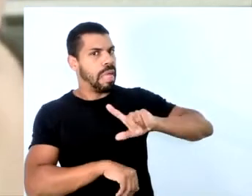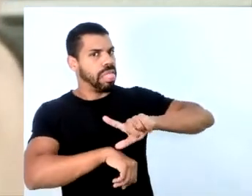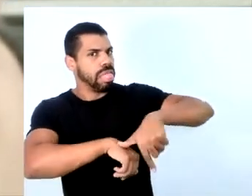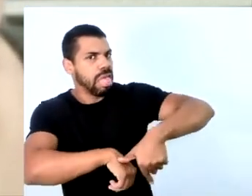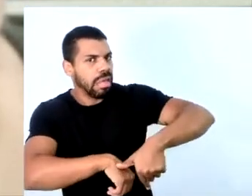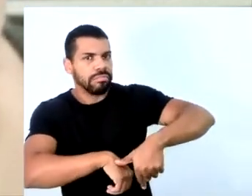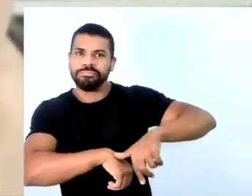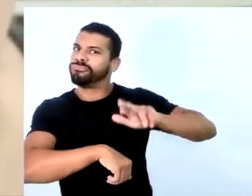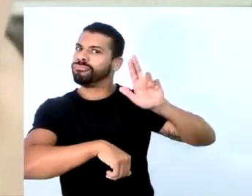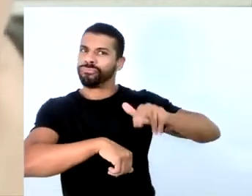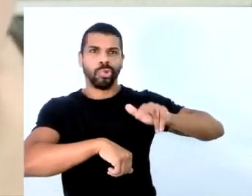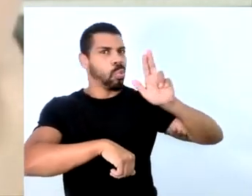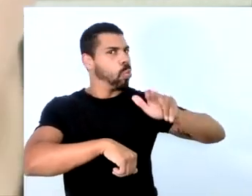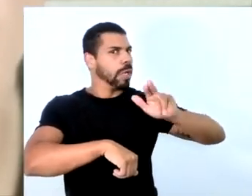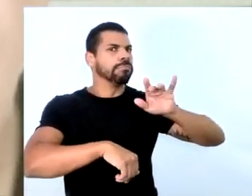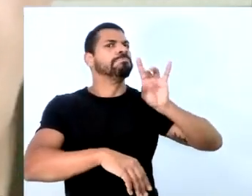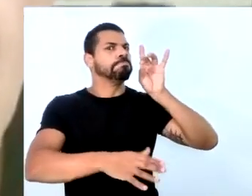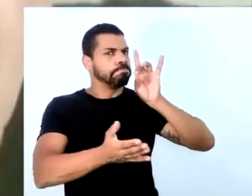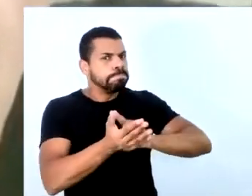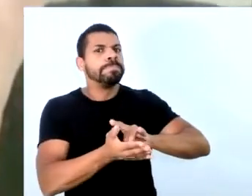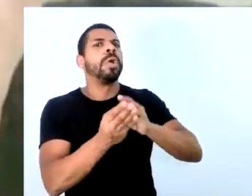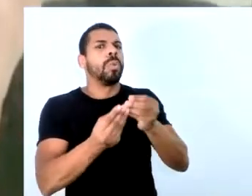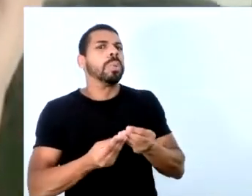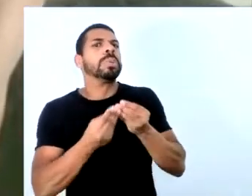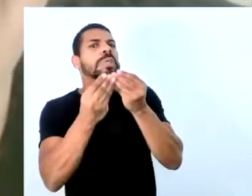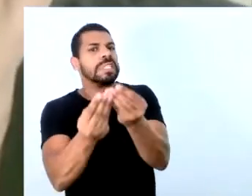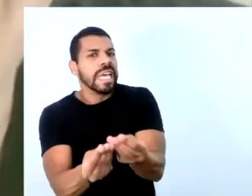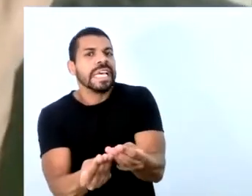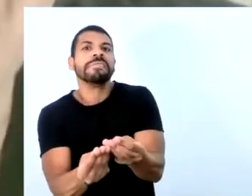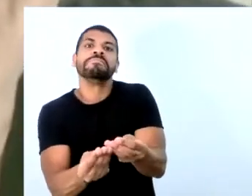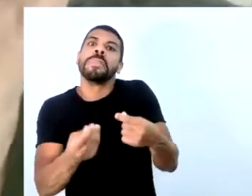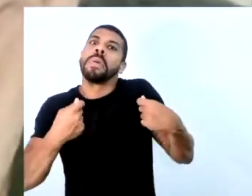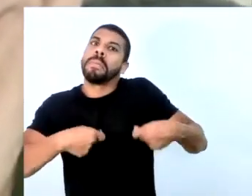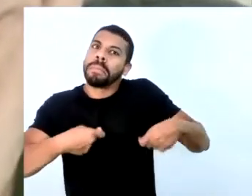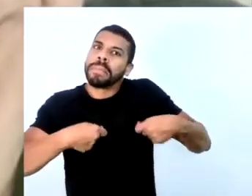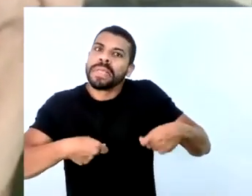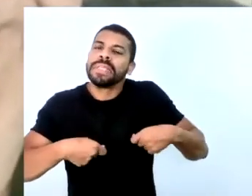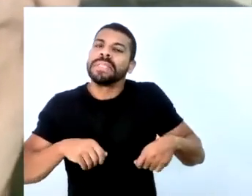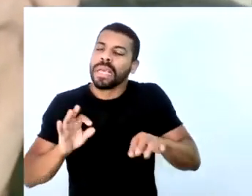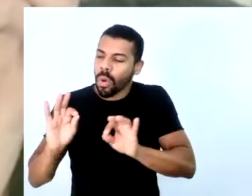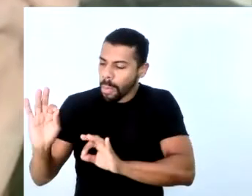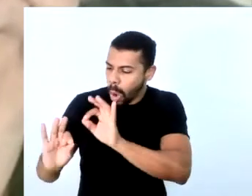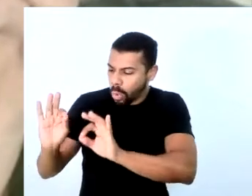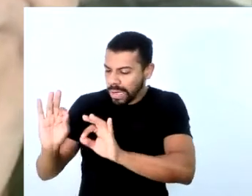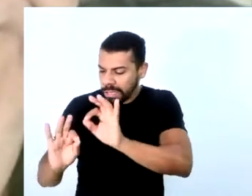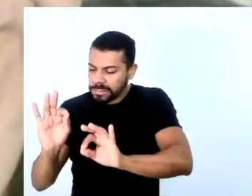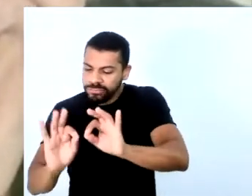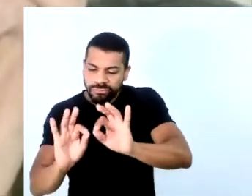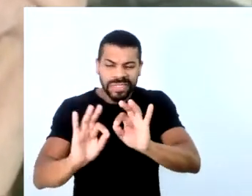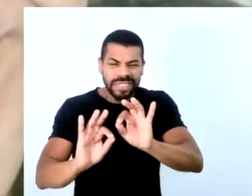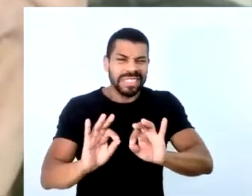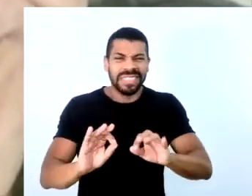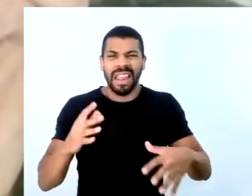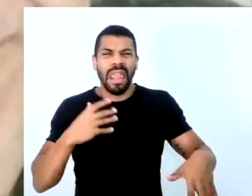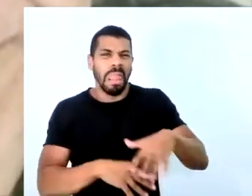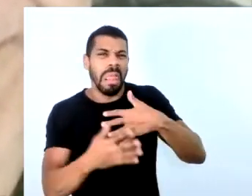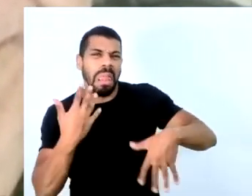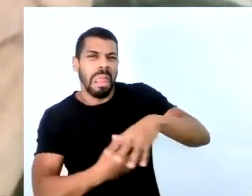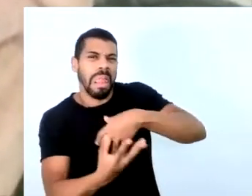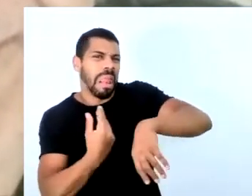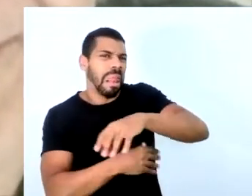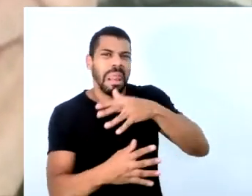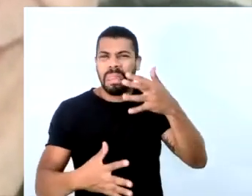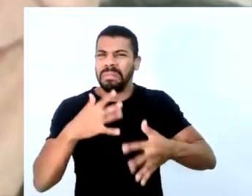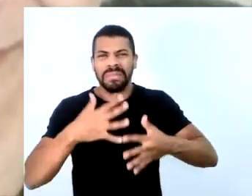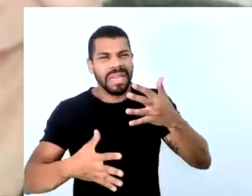Eu, até agora, na vida, eu nunca atrasei uma entrega. Eu estou sempre, sabe? Porque dentro do espaço da criação, a gente